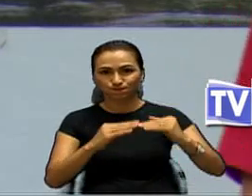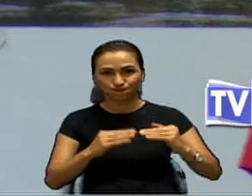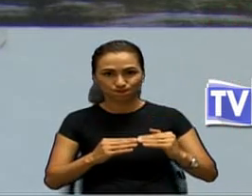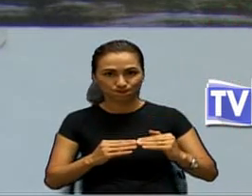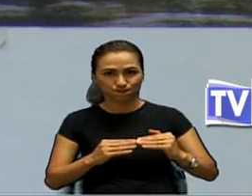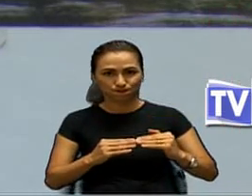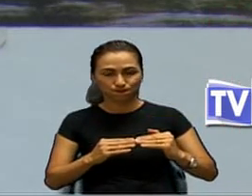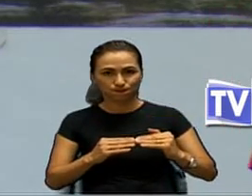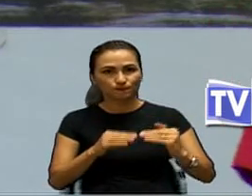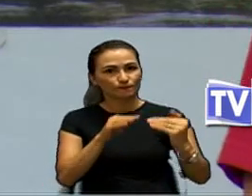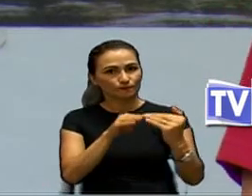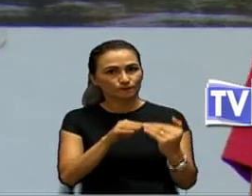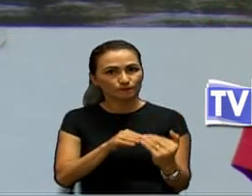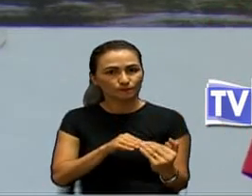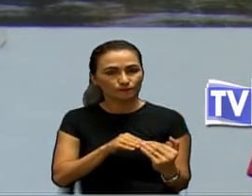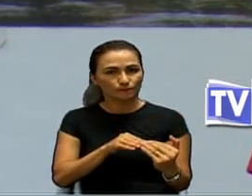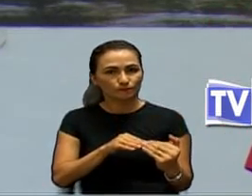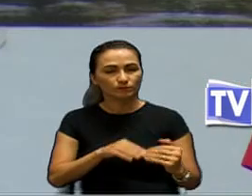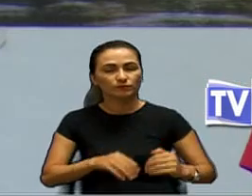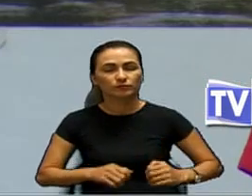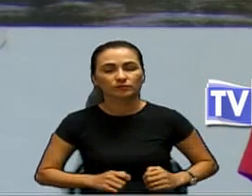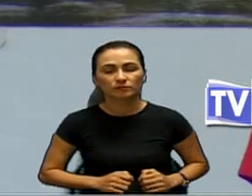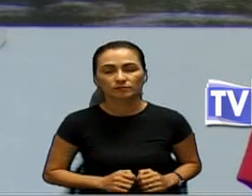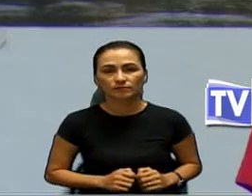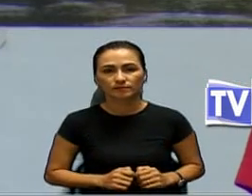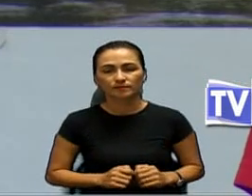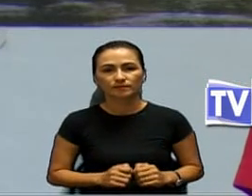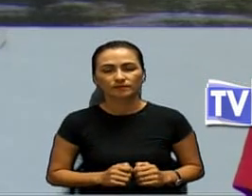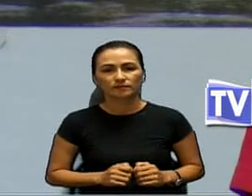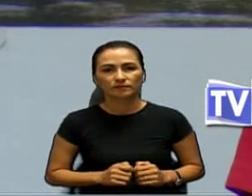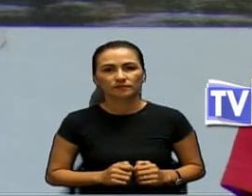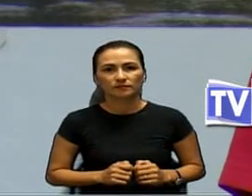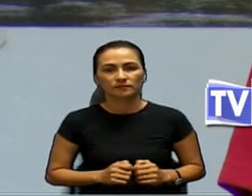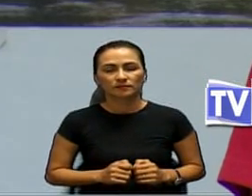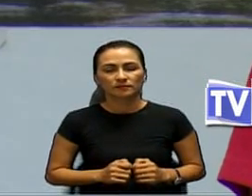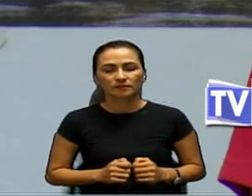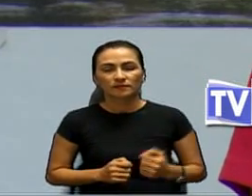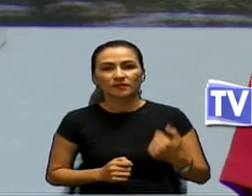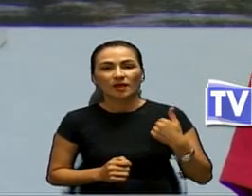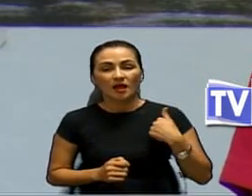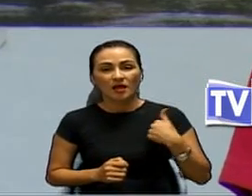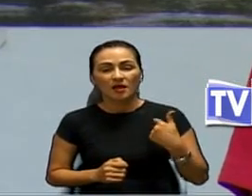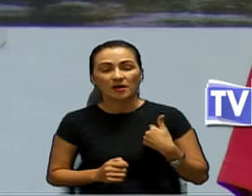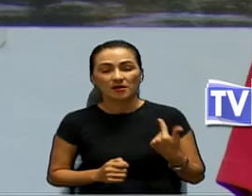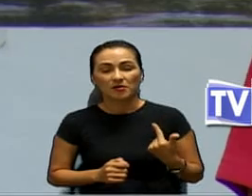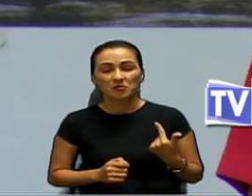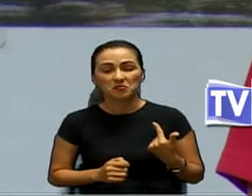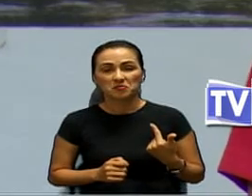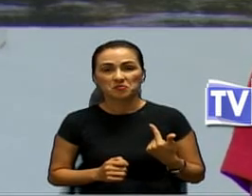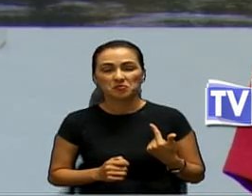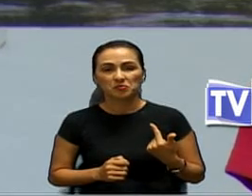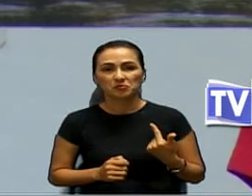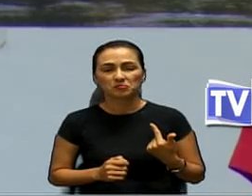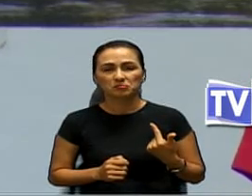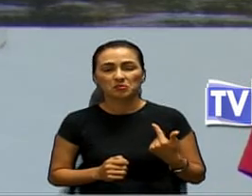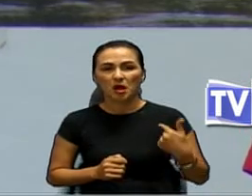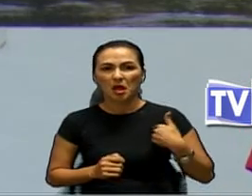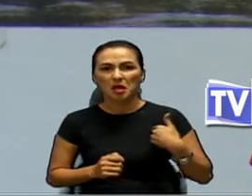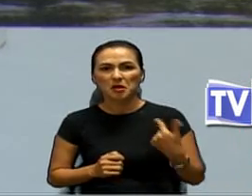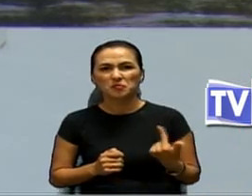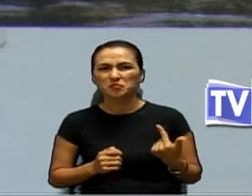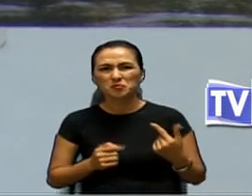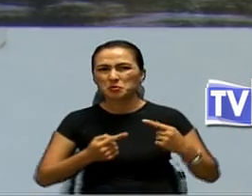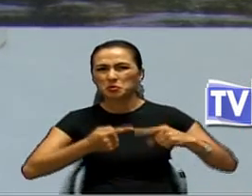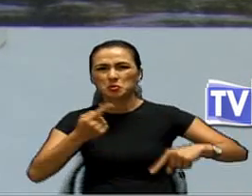Se eu não nasci para exercer tal atividade, e não quero dar meu